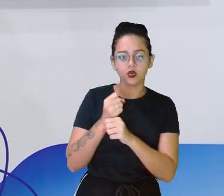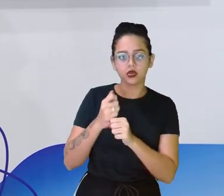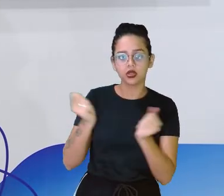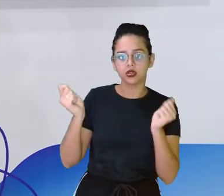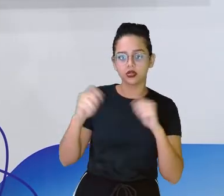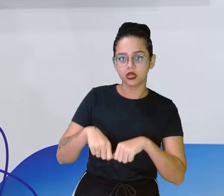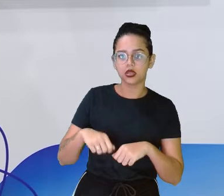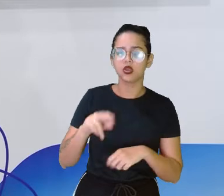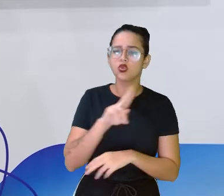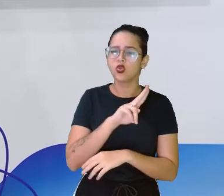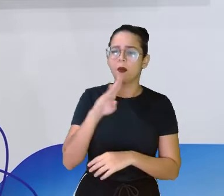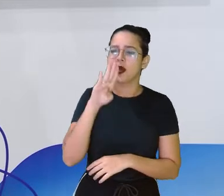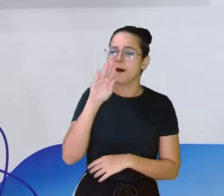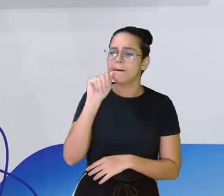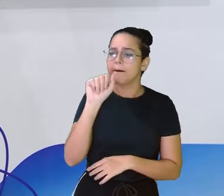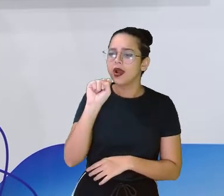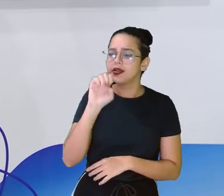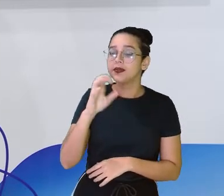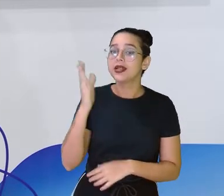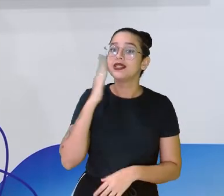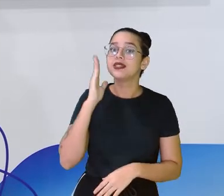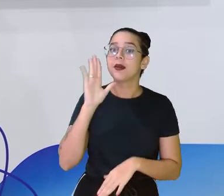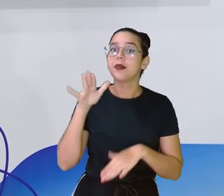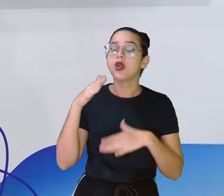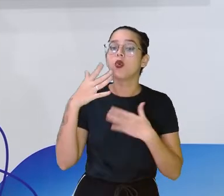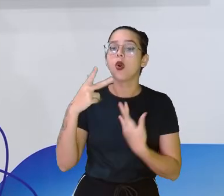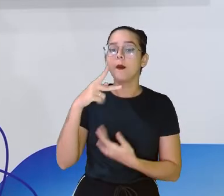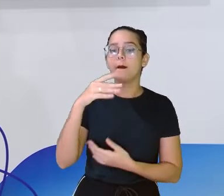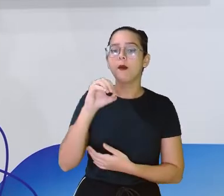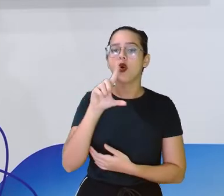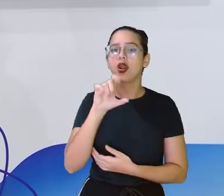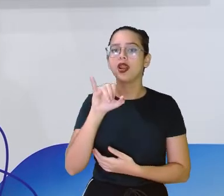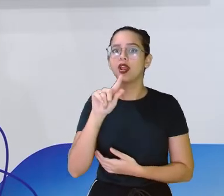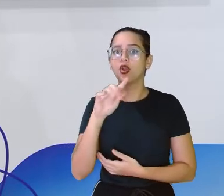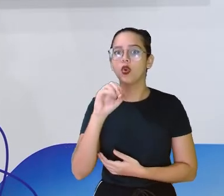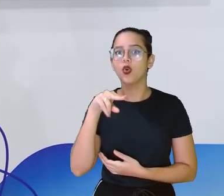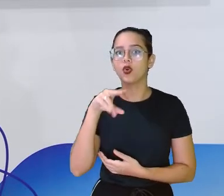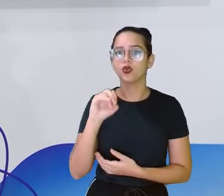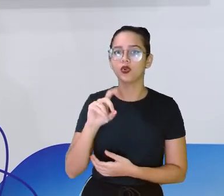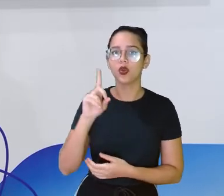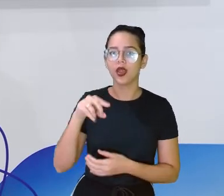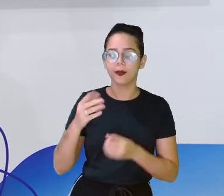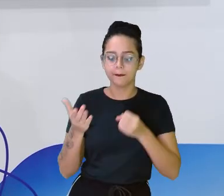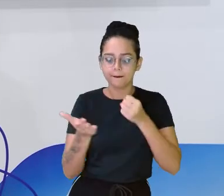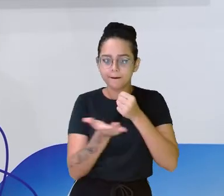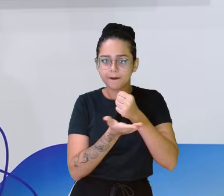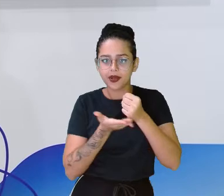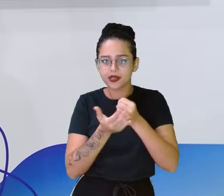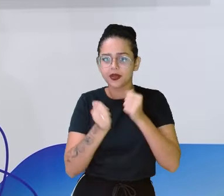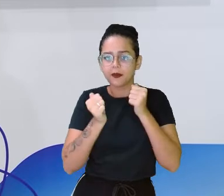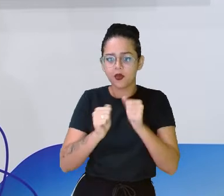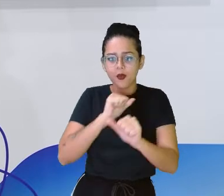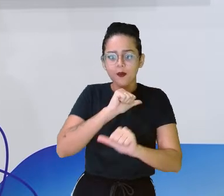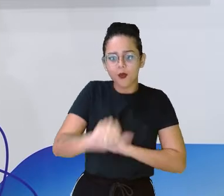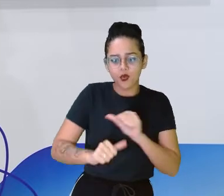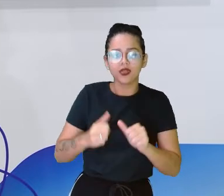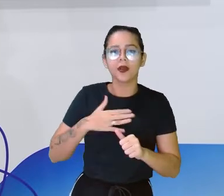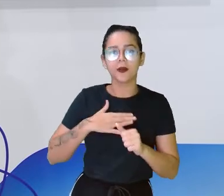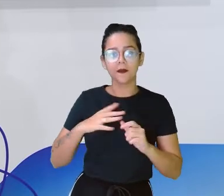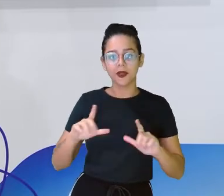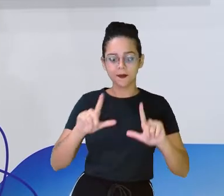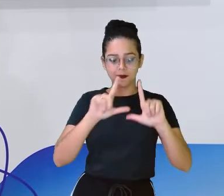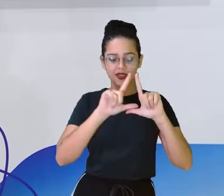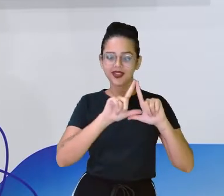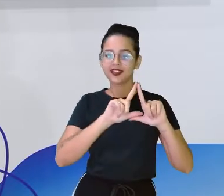para você saber qual é o polígono que foi utilizado, que é a parte que eu posso mudar da minha